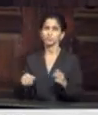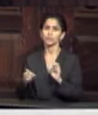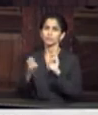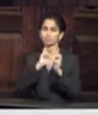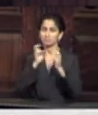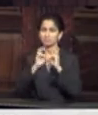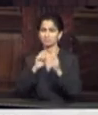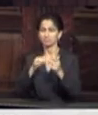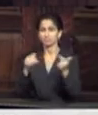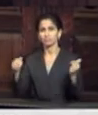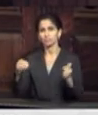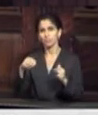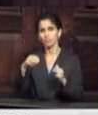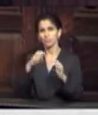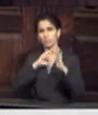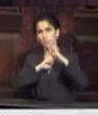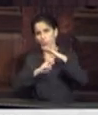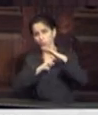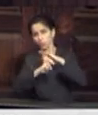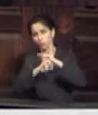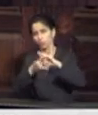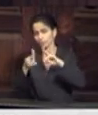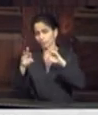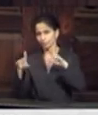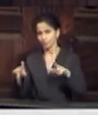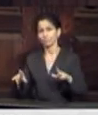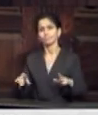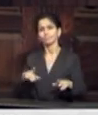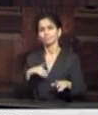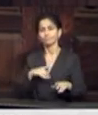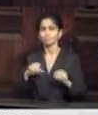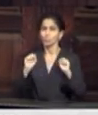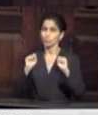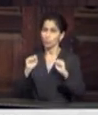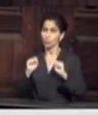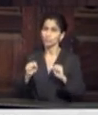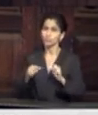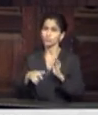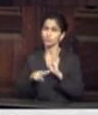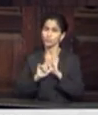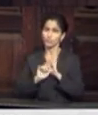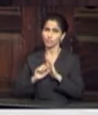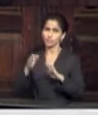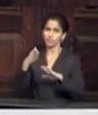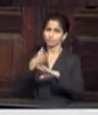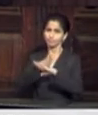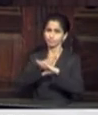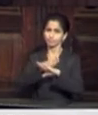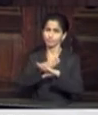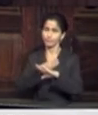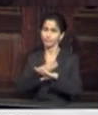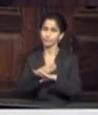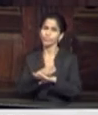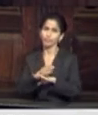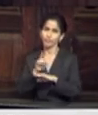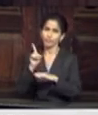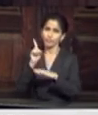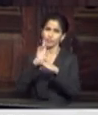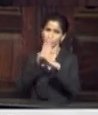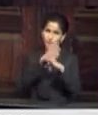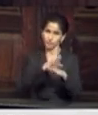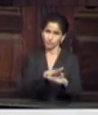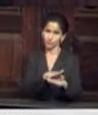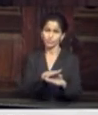trens, com o metrô. Teremos que ver se é possível também intervir no sentido de garantir que